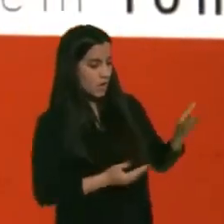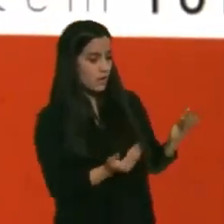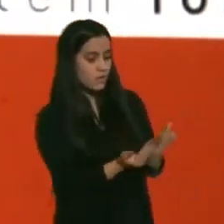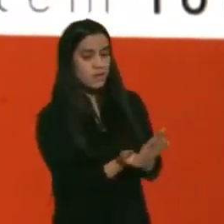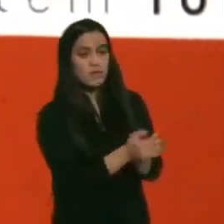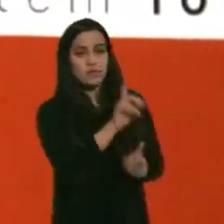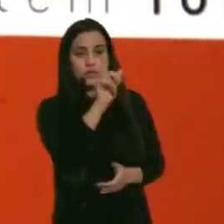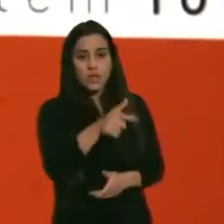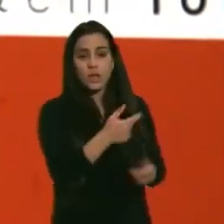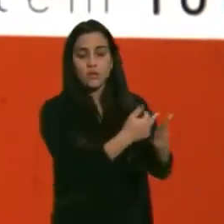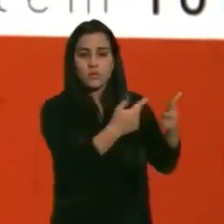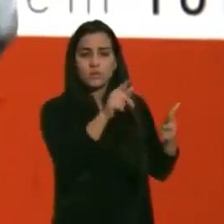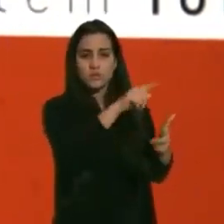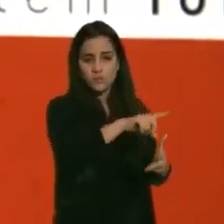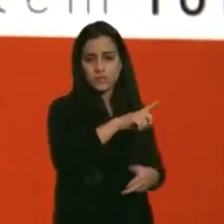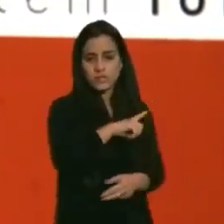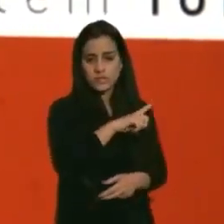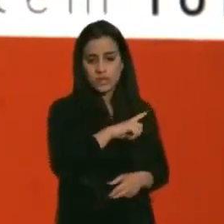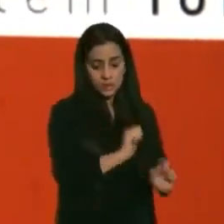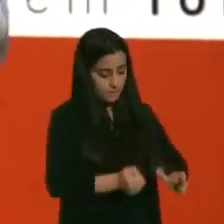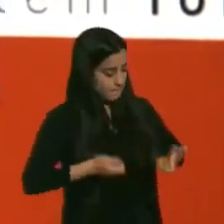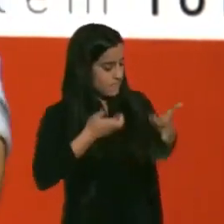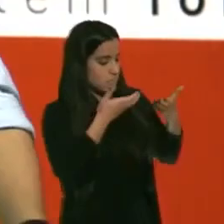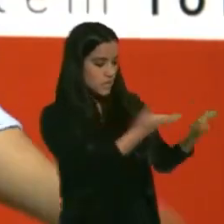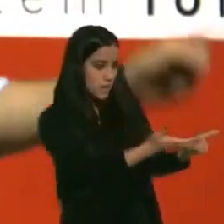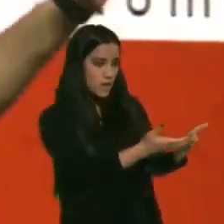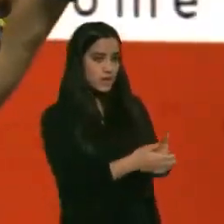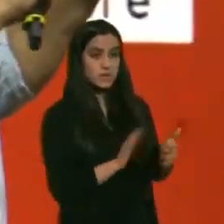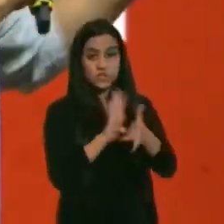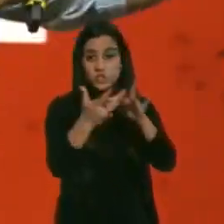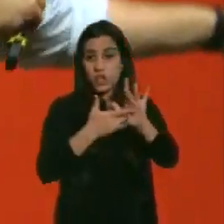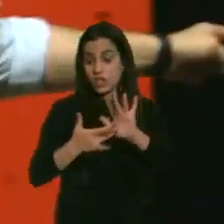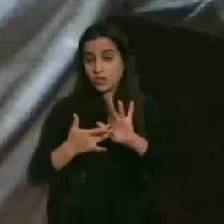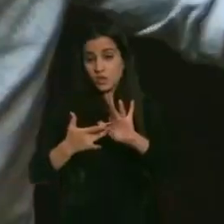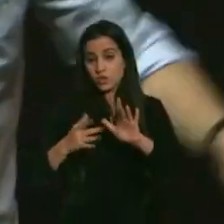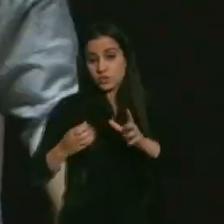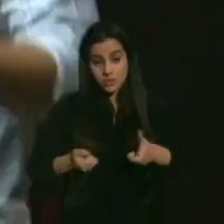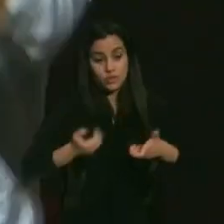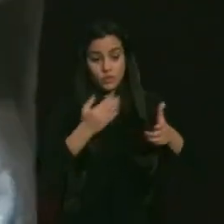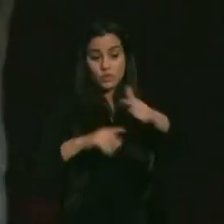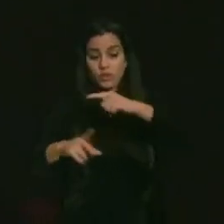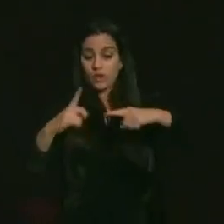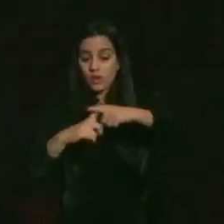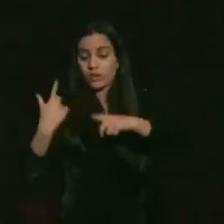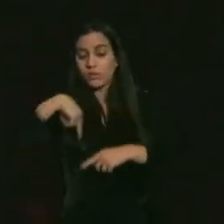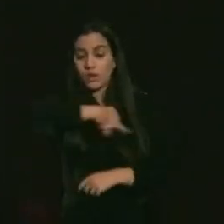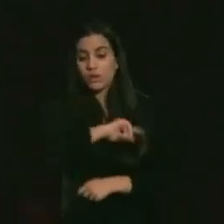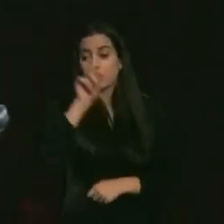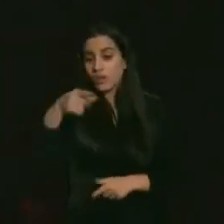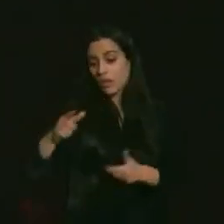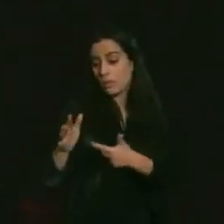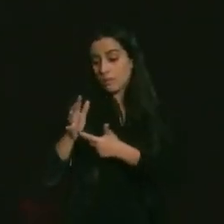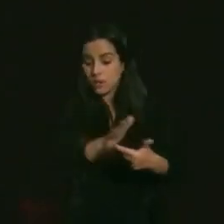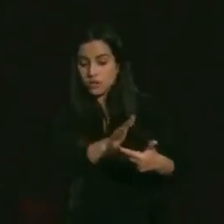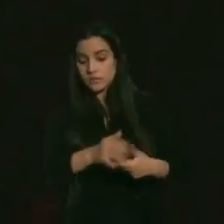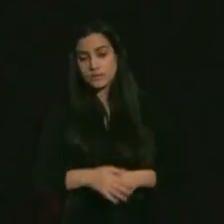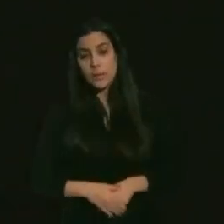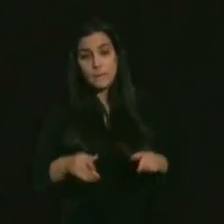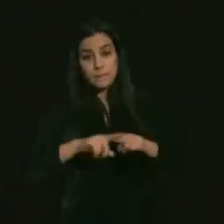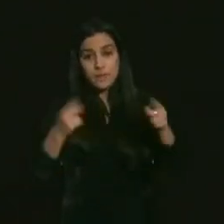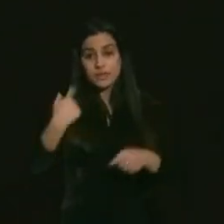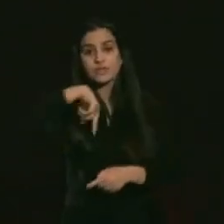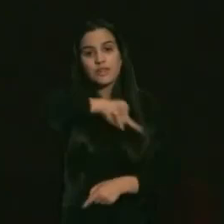ver com aquilo que você ganha, mas com aquilo que você entrega. Jesus entregou tudo na cruz, Ele é o nosso referencial, mas